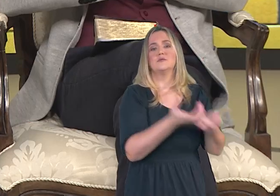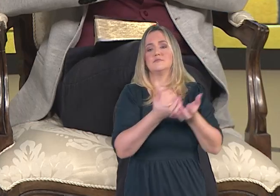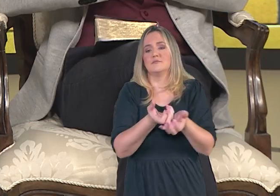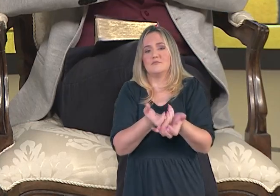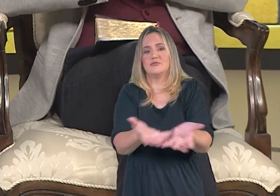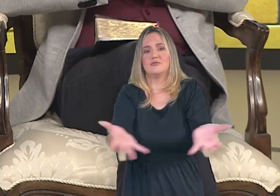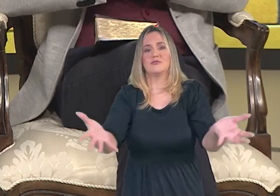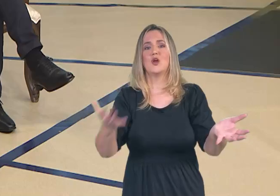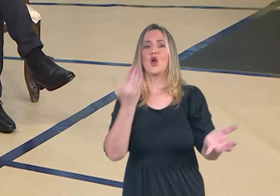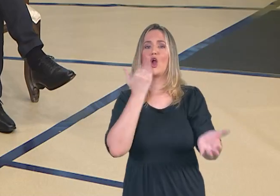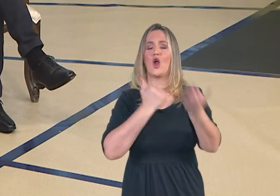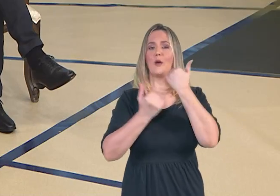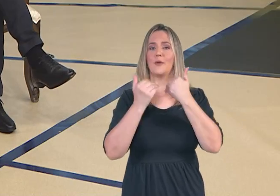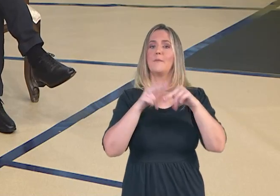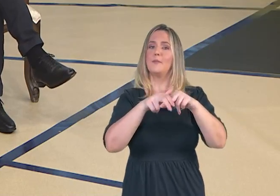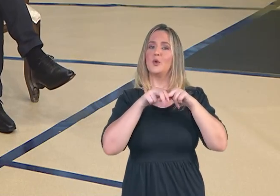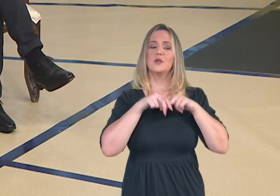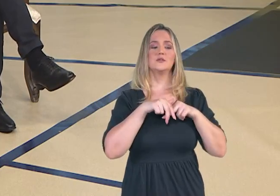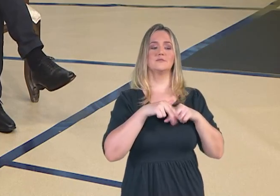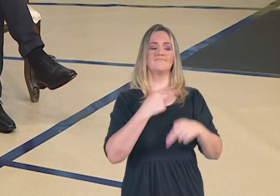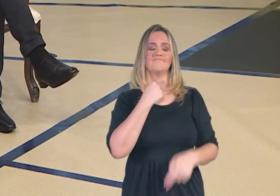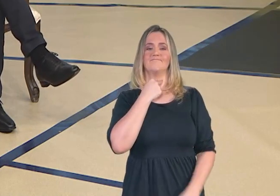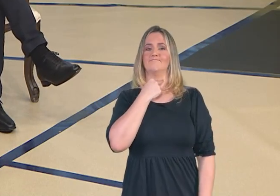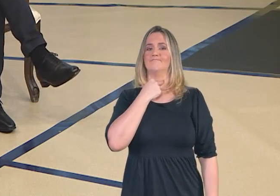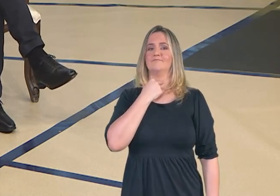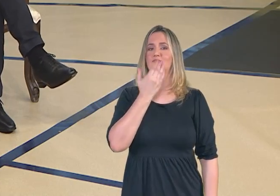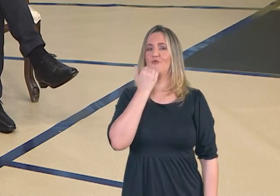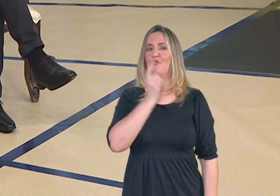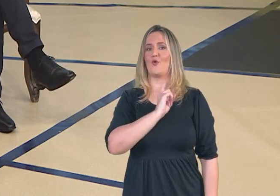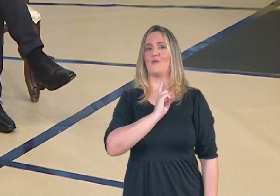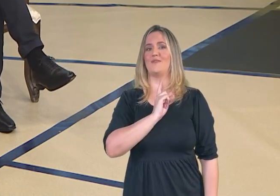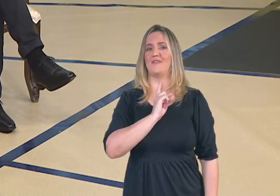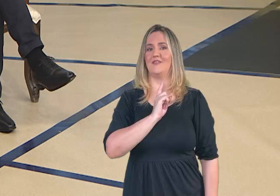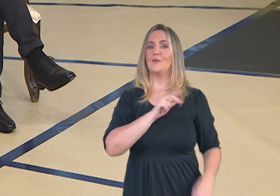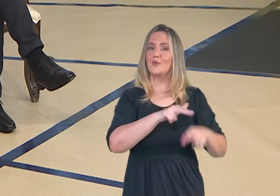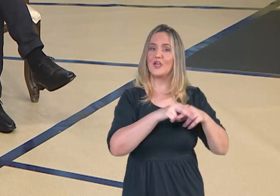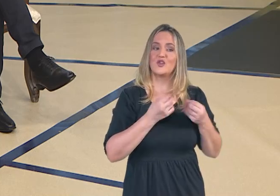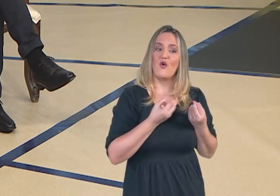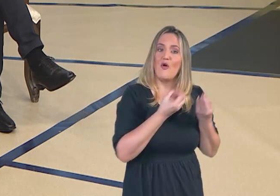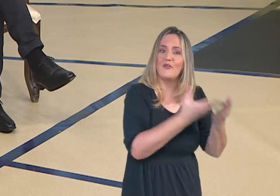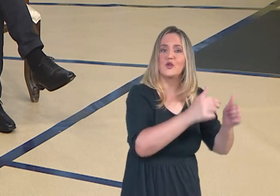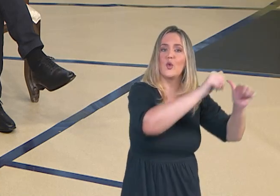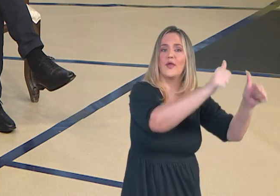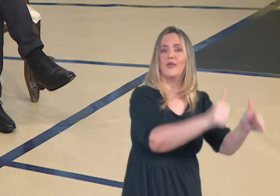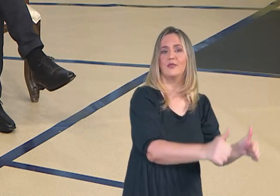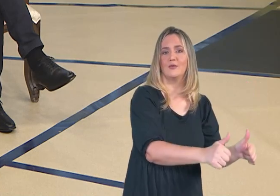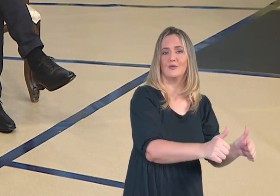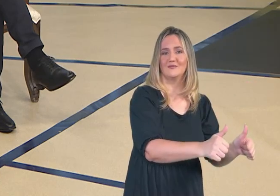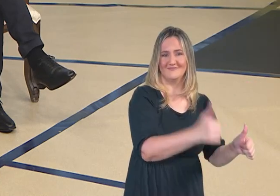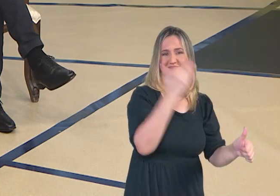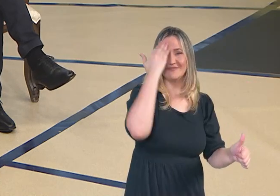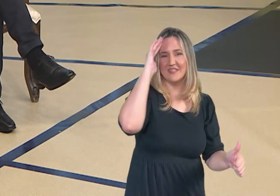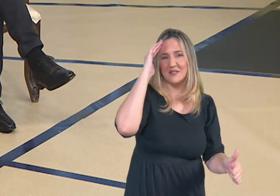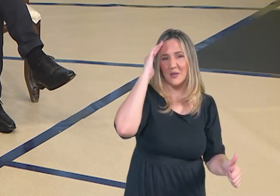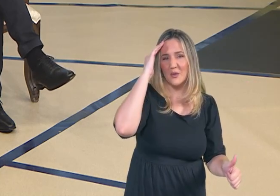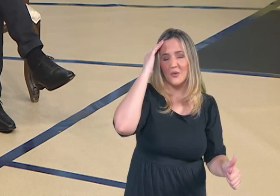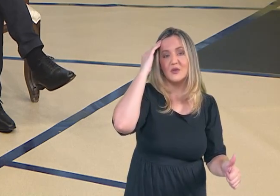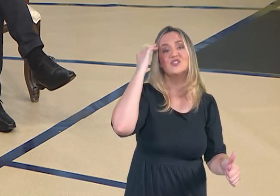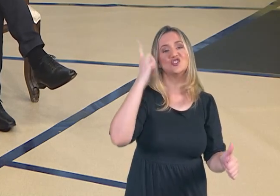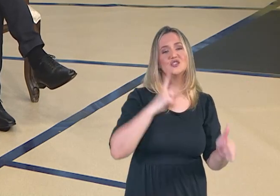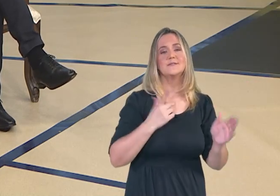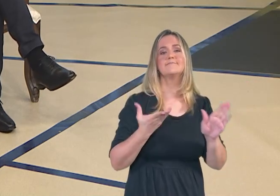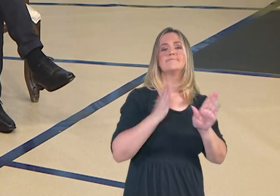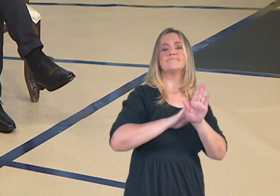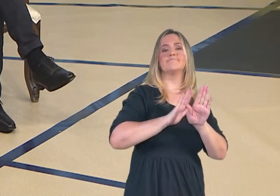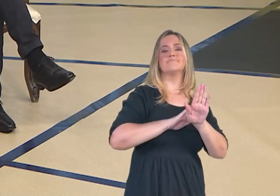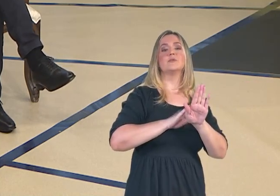fé. Agora, o problema também com esse entendimento é que não há nada nas leis de Moisés ou qualquer passagem do